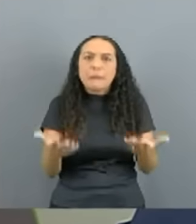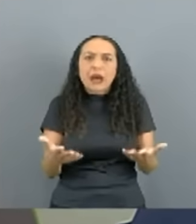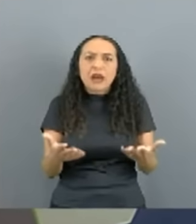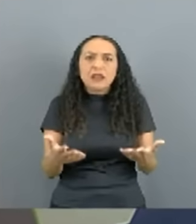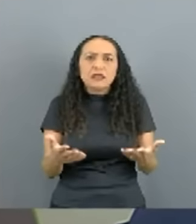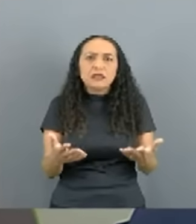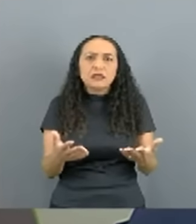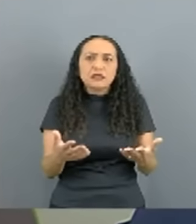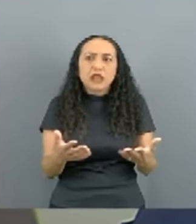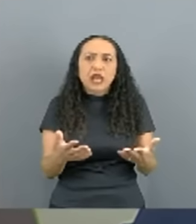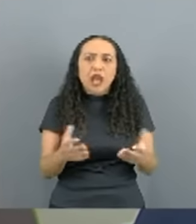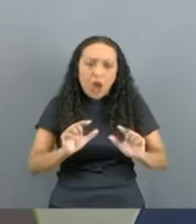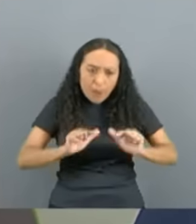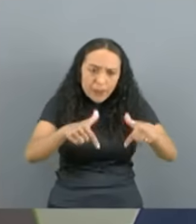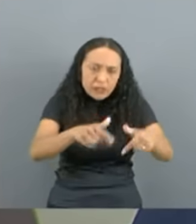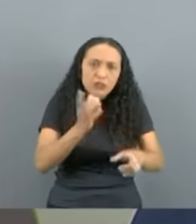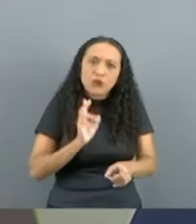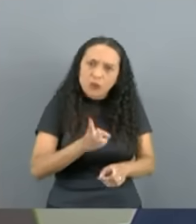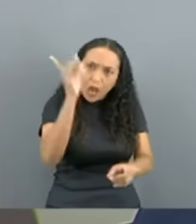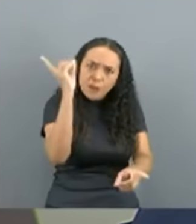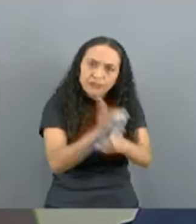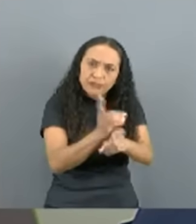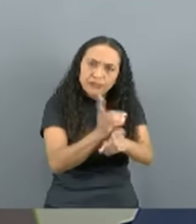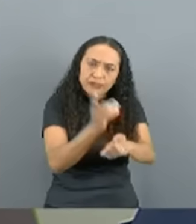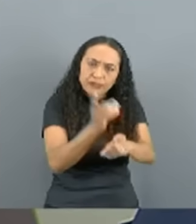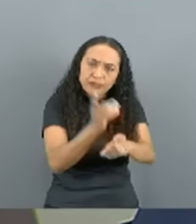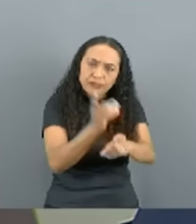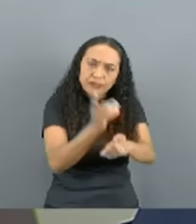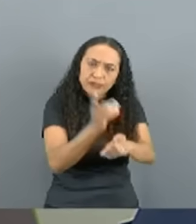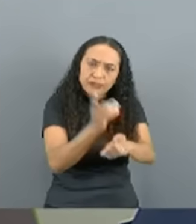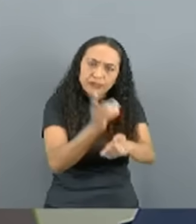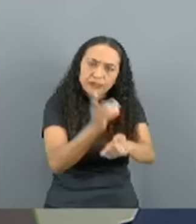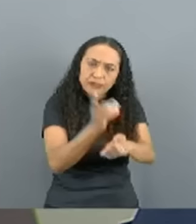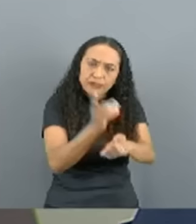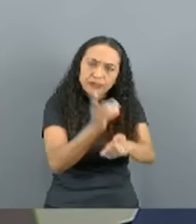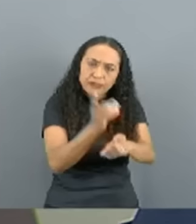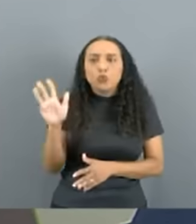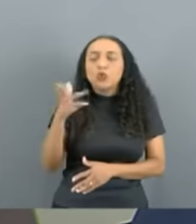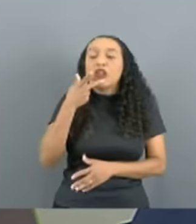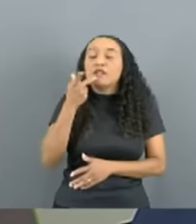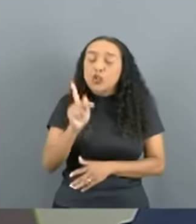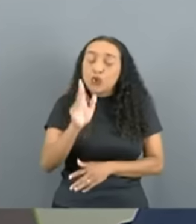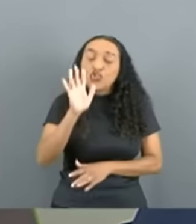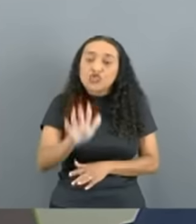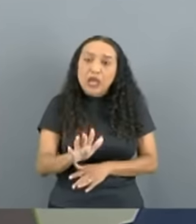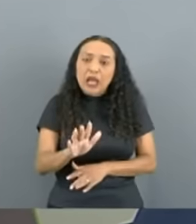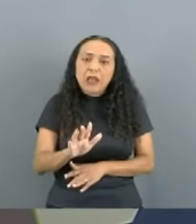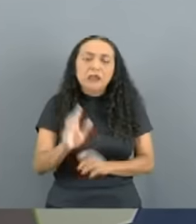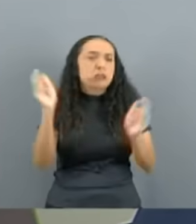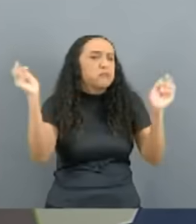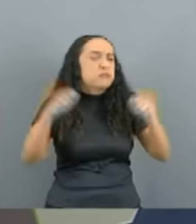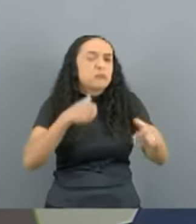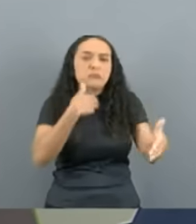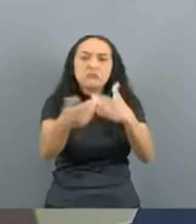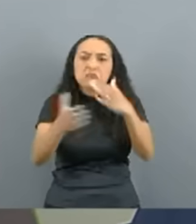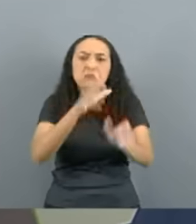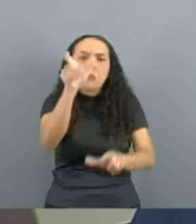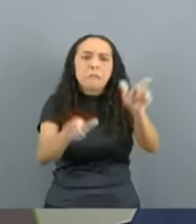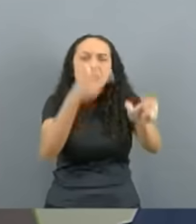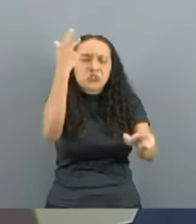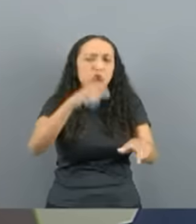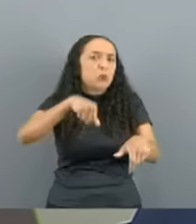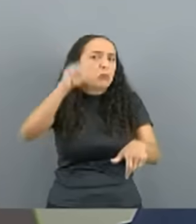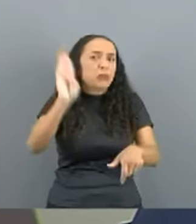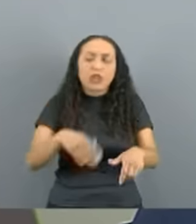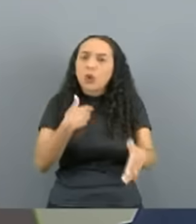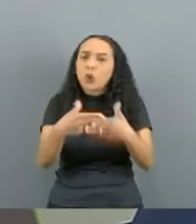deflagrar a operação. O presidente Lula já determinou que doa em quem doer. Essa investigação vai até o fim